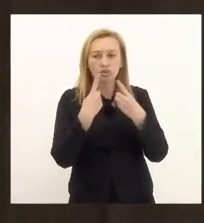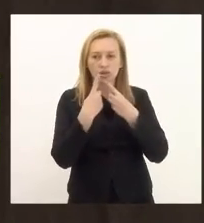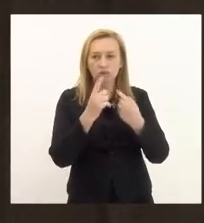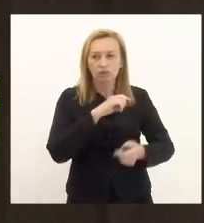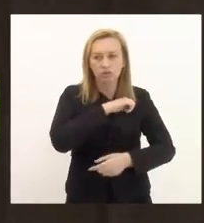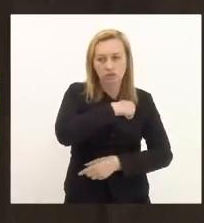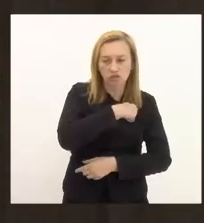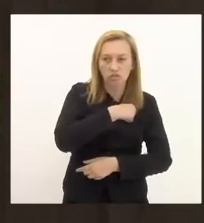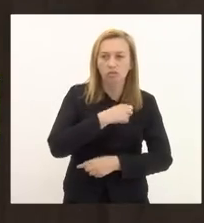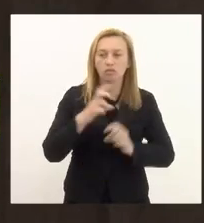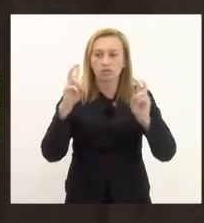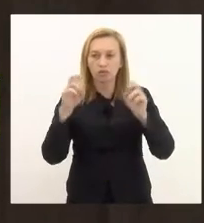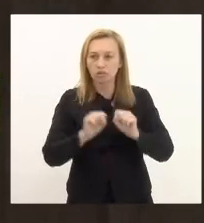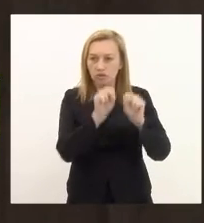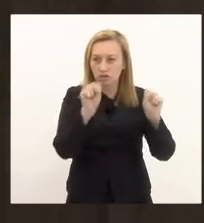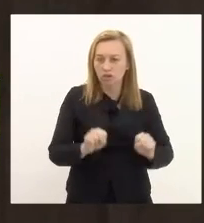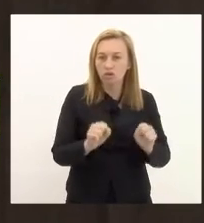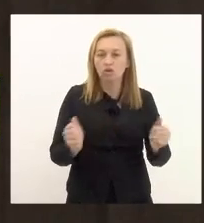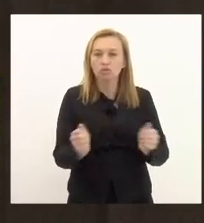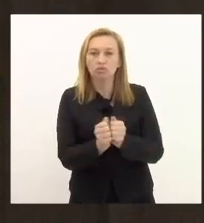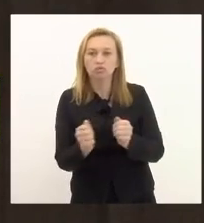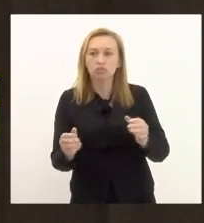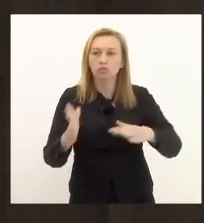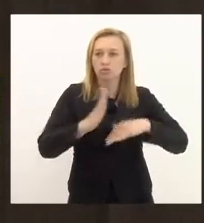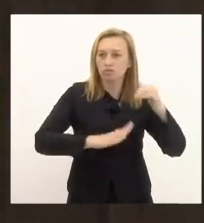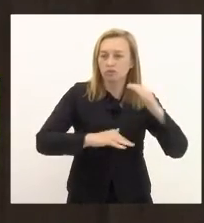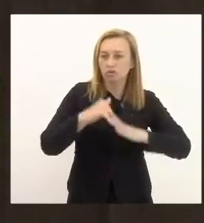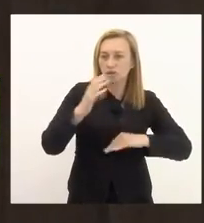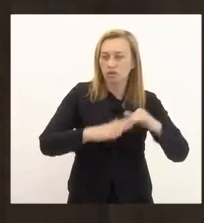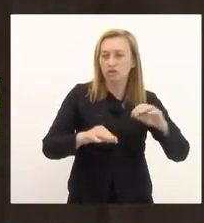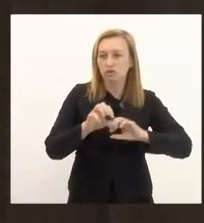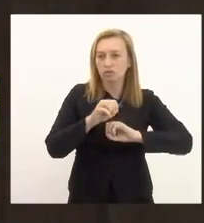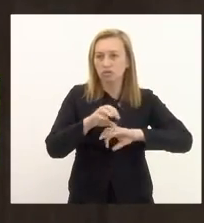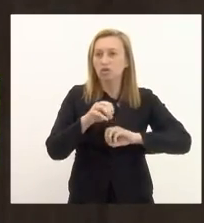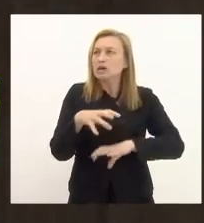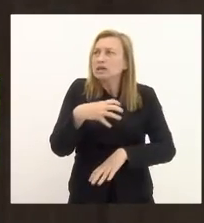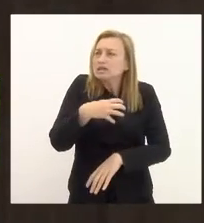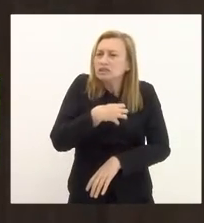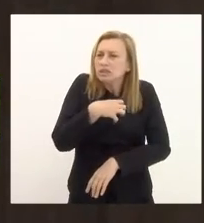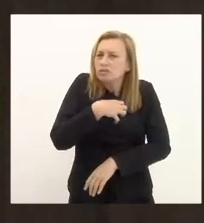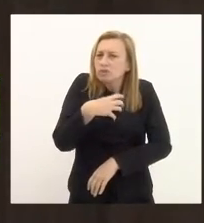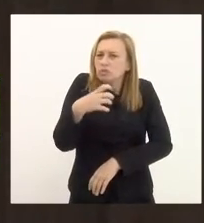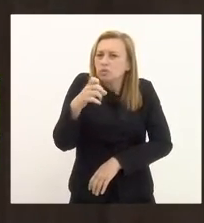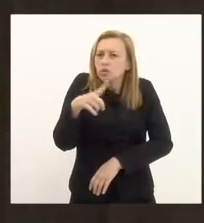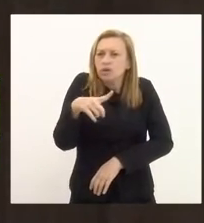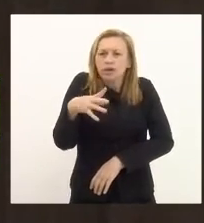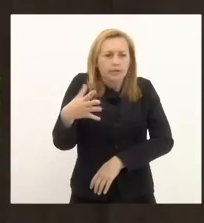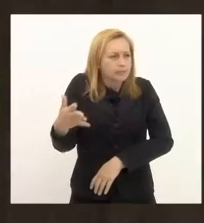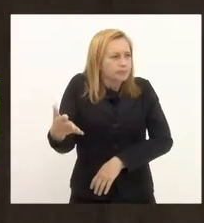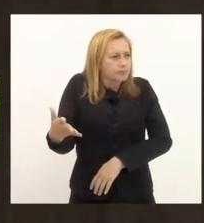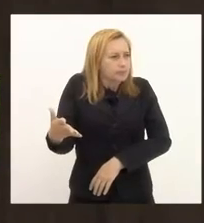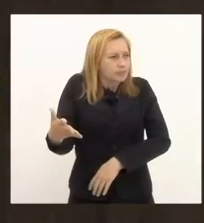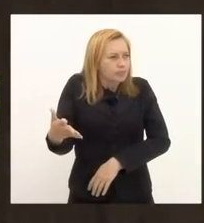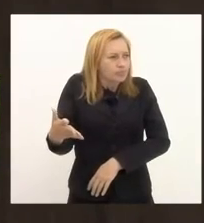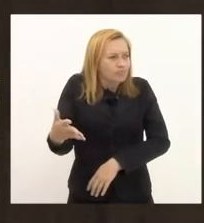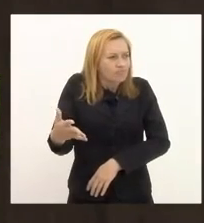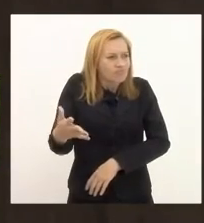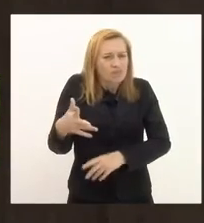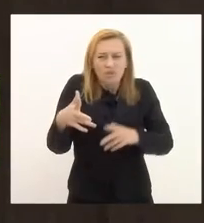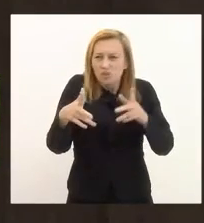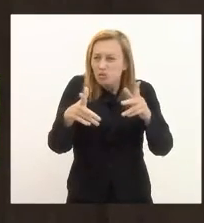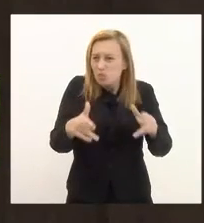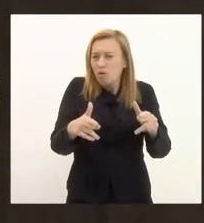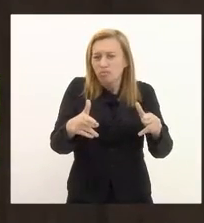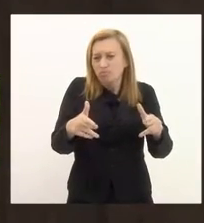de recuperação fiscal junto aos profissionais da educação e o sentimento ele é ele é hegemônico